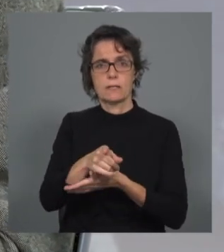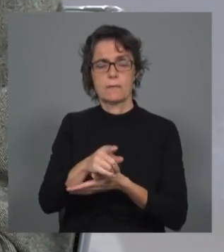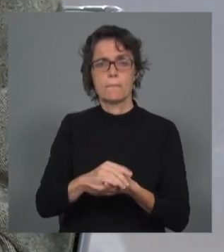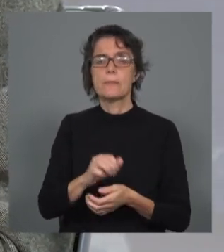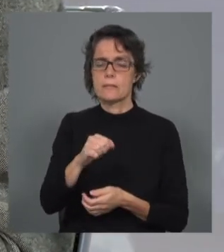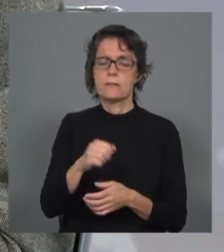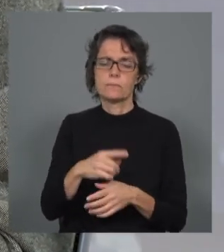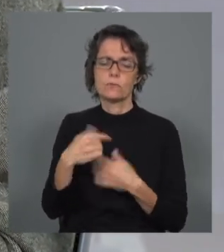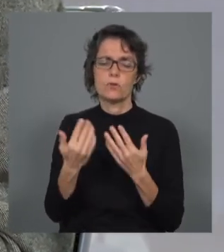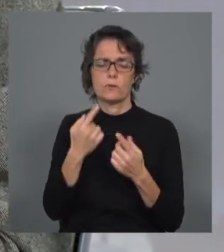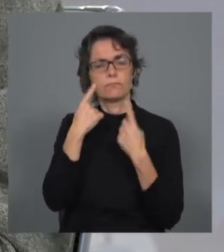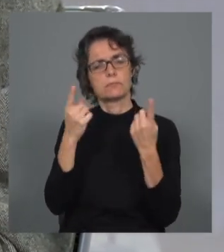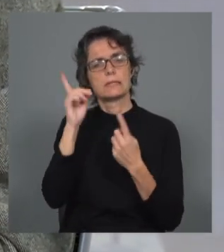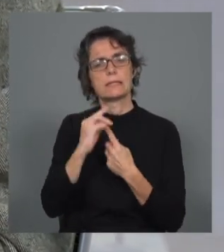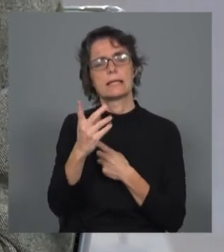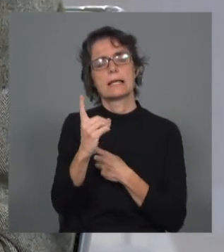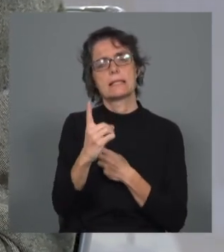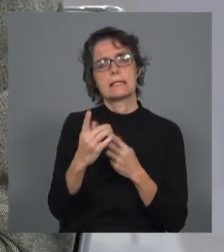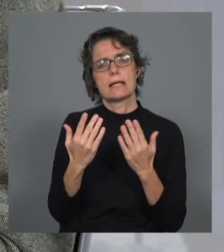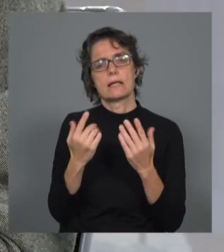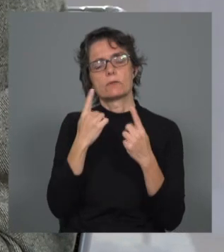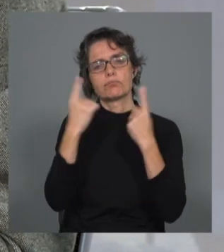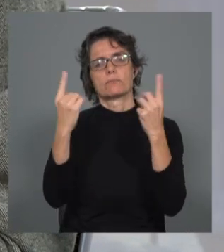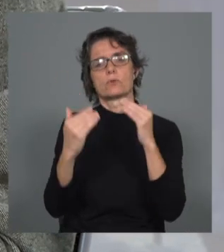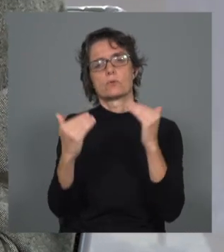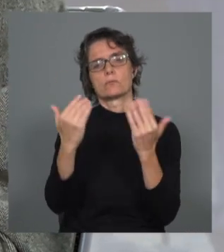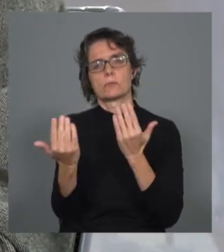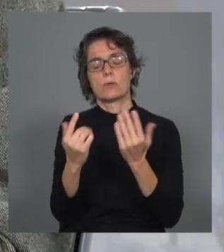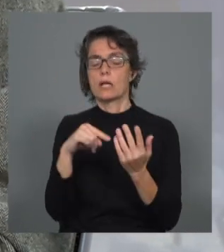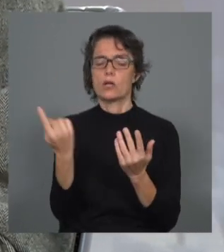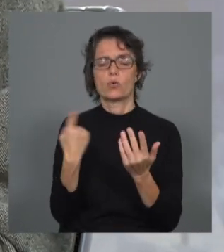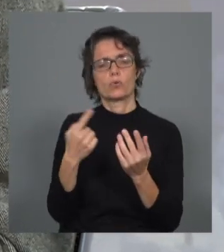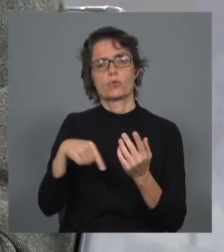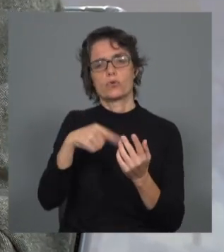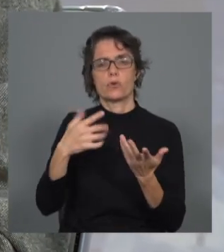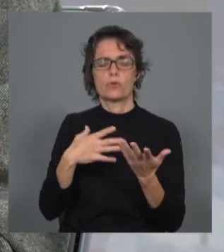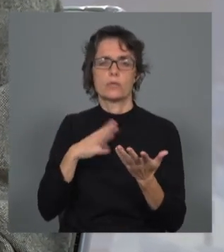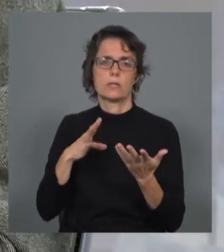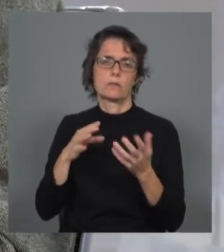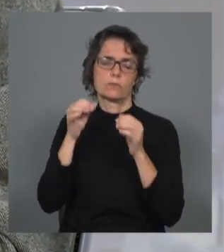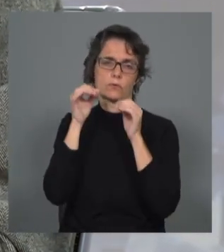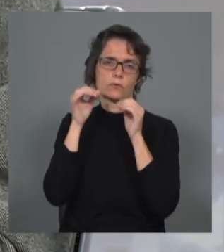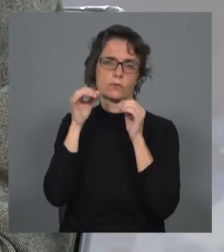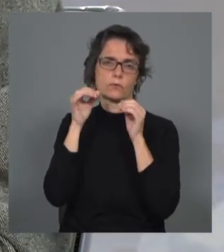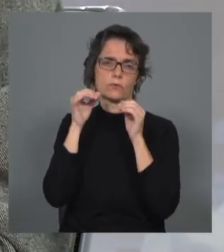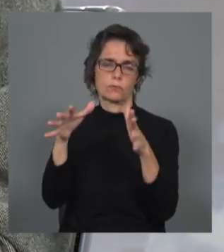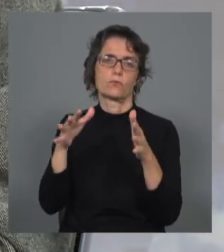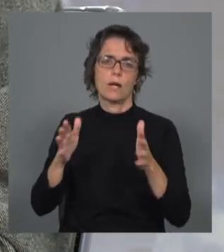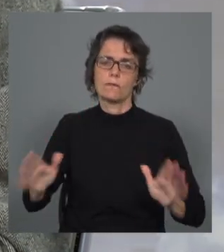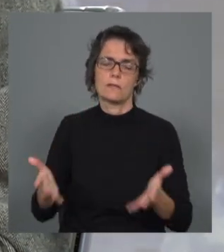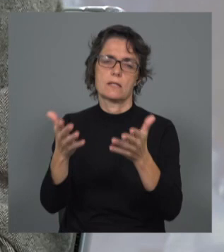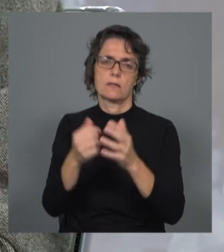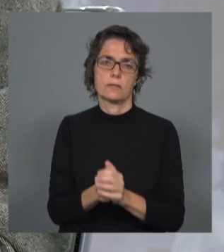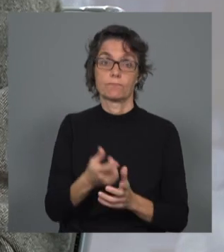da imprensa regional. Ano português da imprensa regional, todos precisamos da imprensa regional. Esperemos que seja positivo e que traga melhores dias para ultrapassar essa